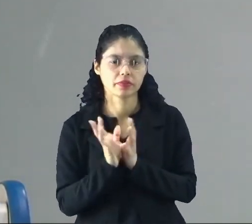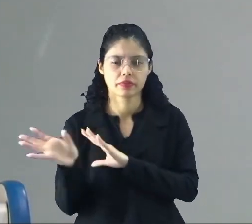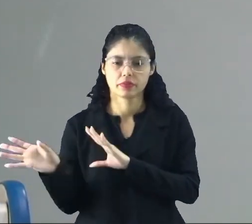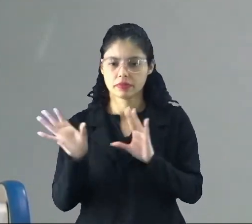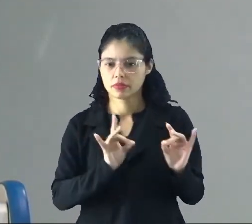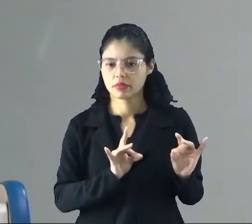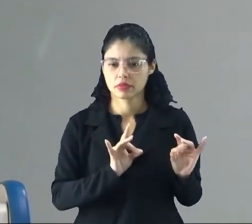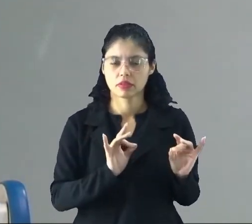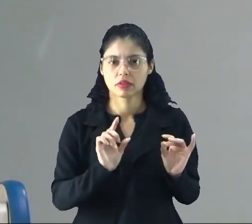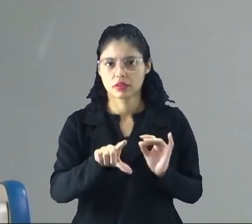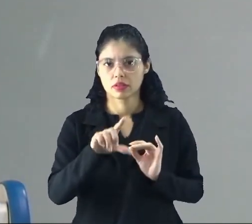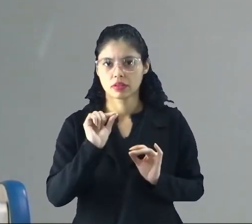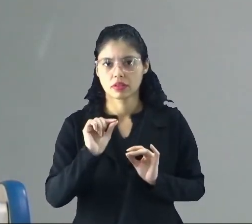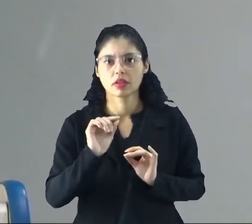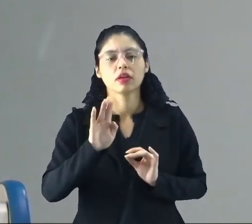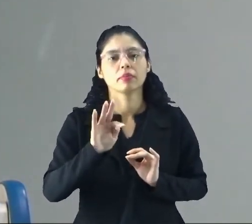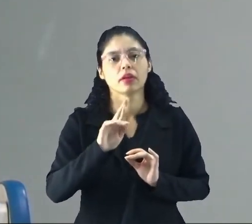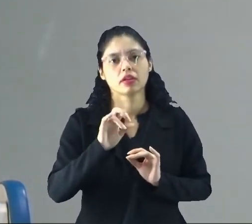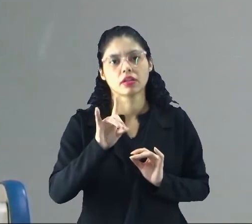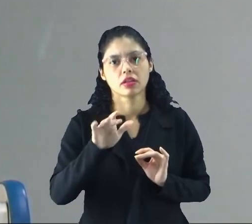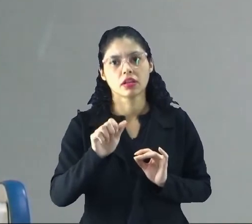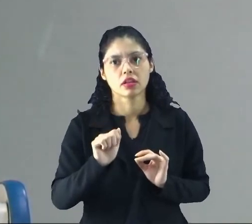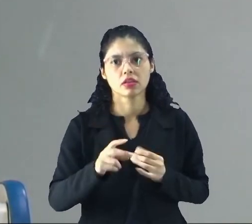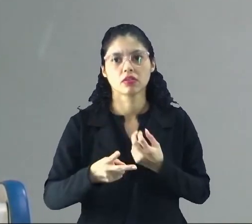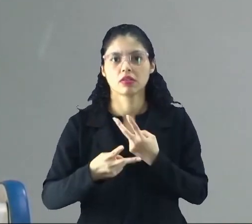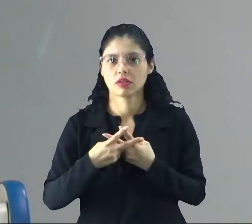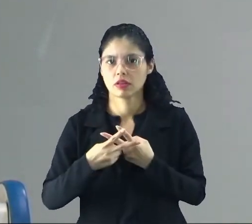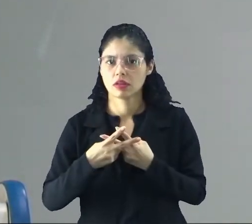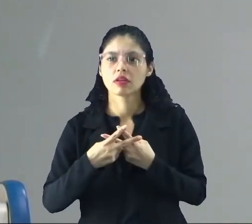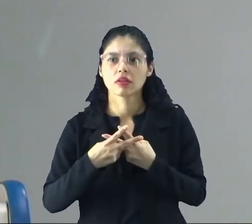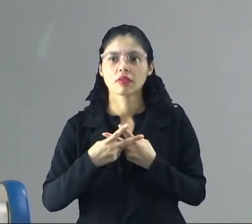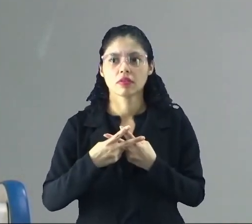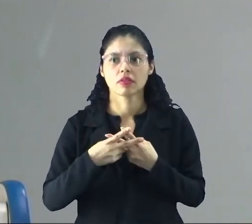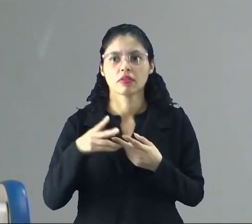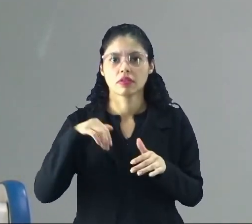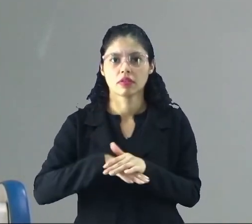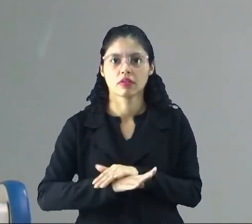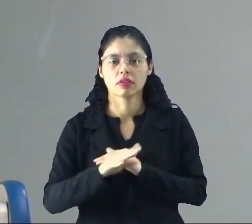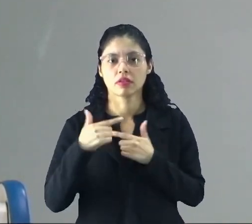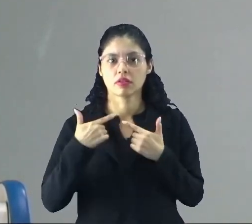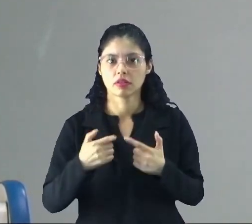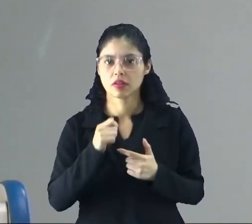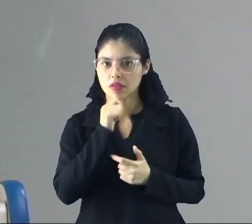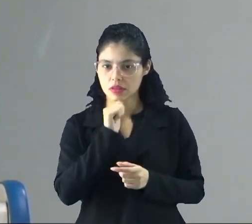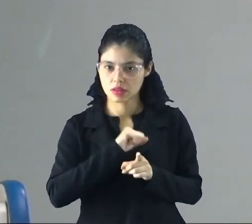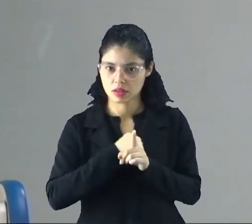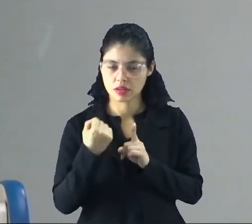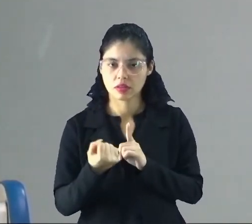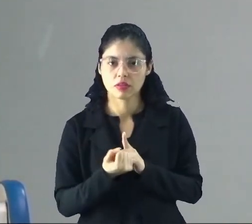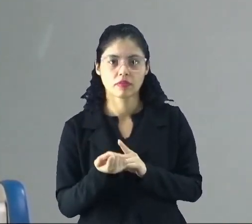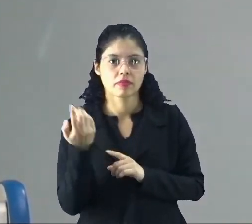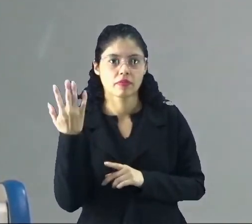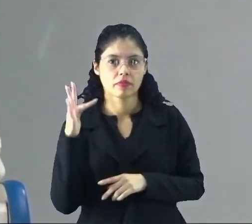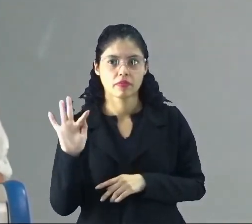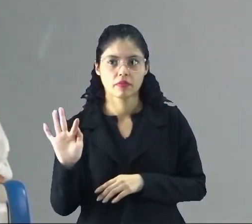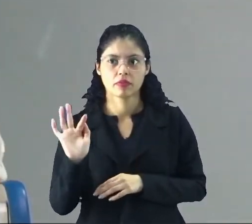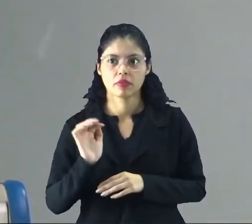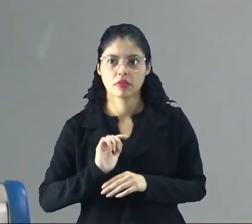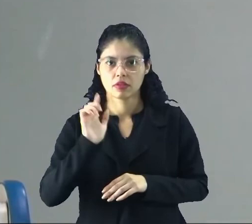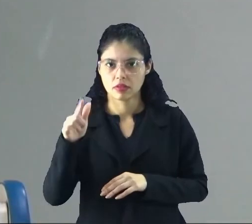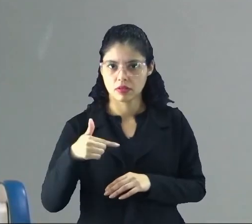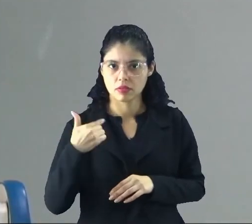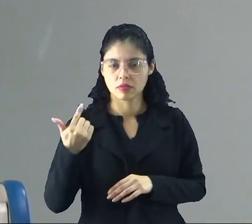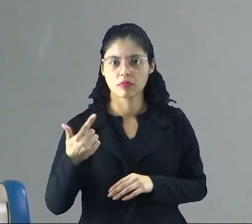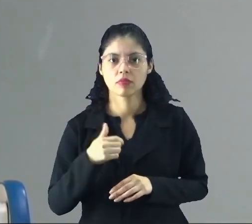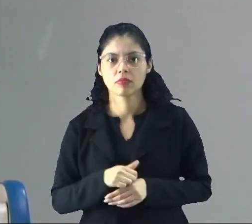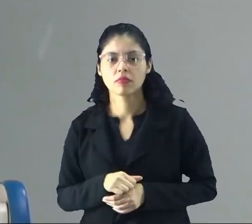leva lá à tomada da Bastilha, que era uma prisão onde eram armazenadas armas aí na sociedade francesa. E depois,